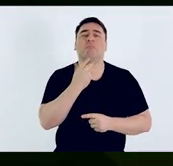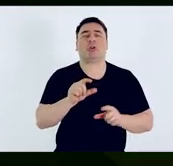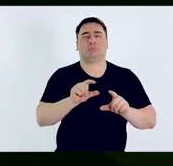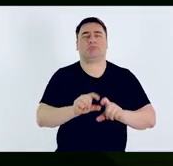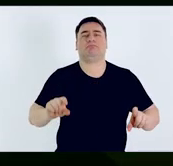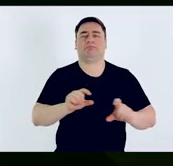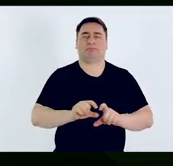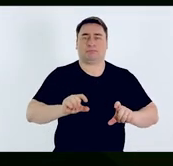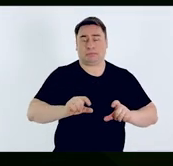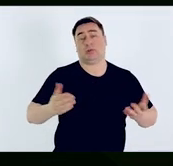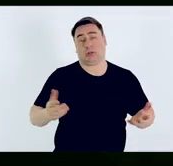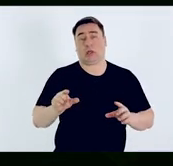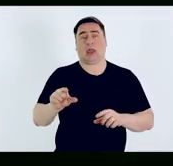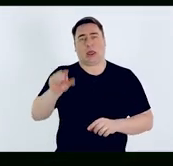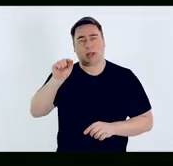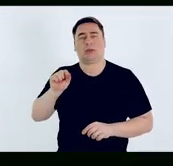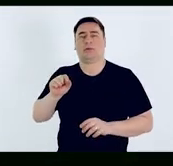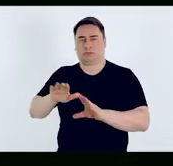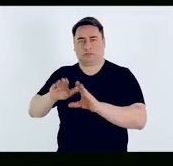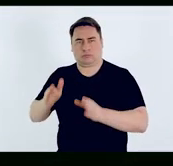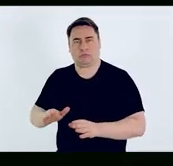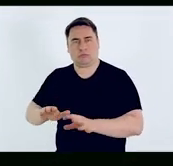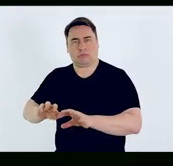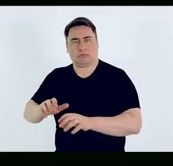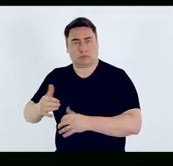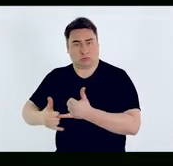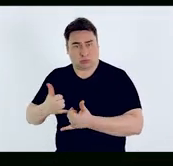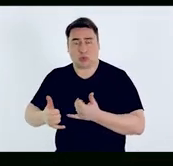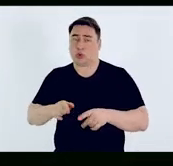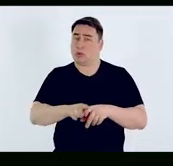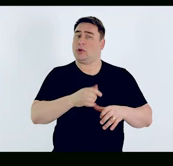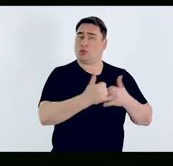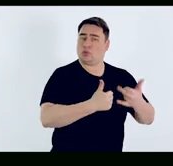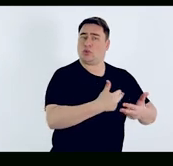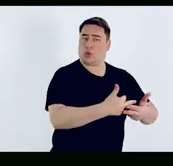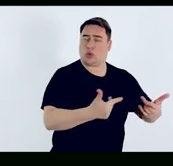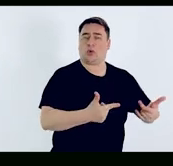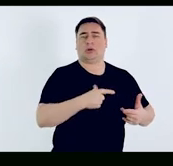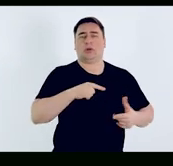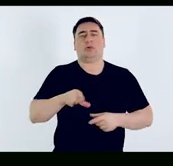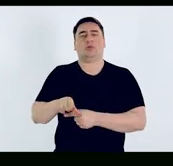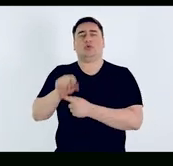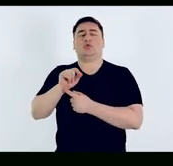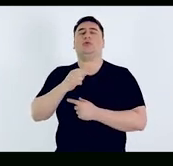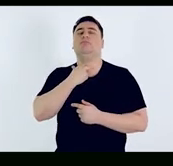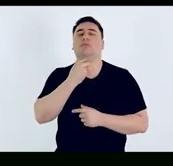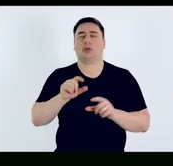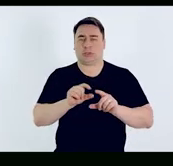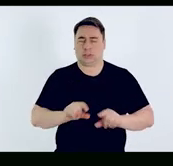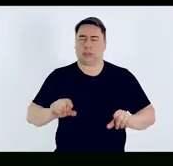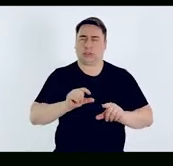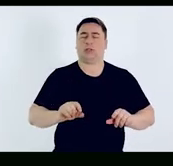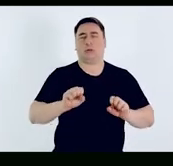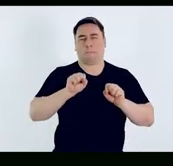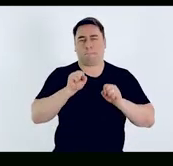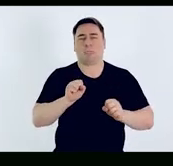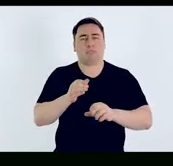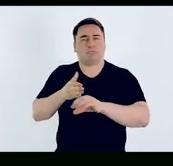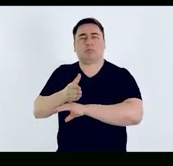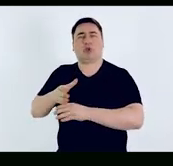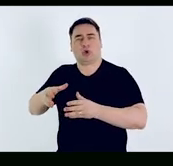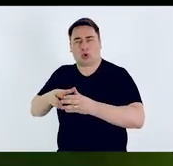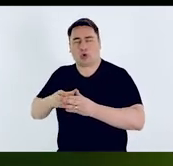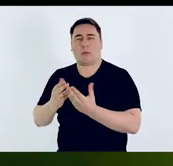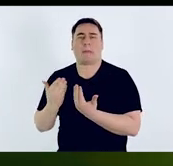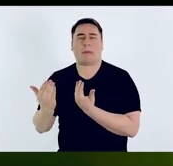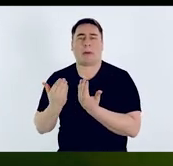Fala para texto. Essa opção está disponível tanto no seu console quanto em alguns jogos. Ao ativar o fala para texto no seu Xbox, você pode entrar